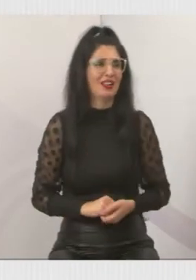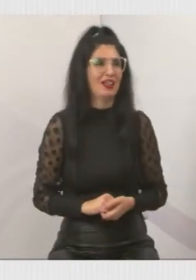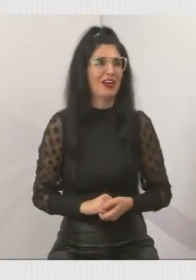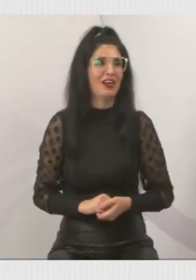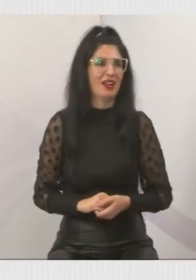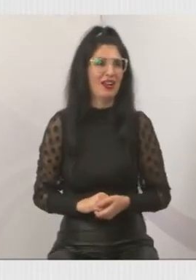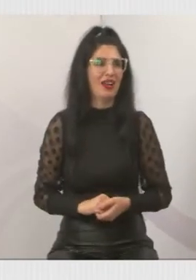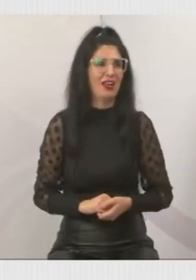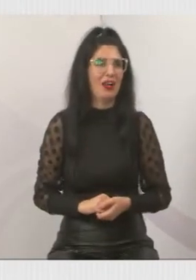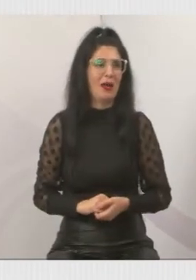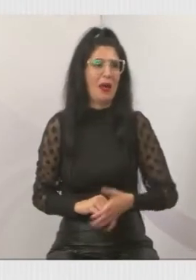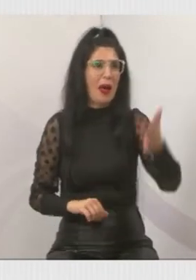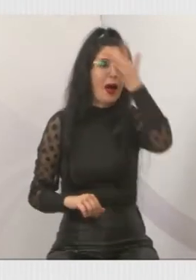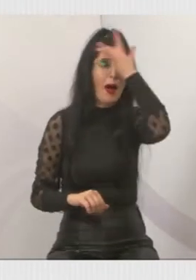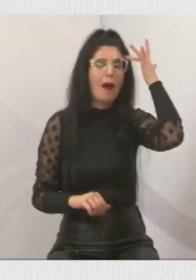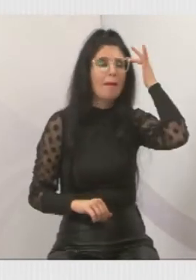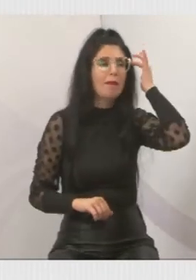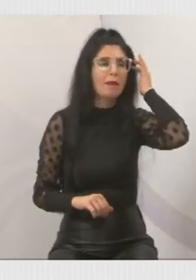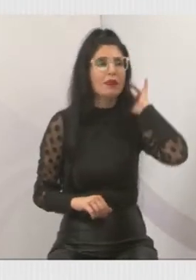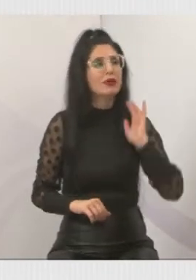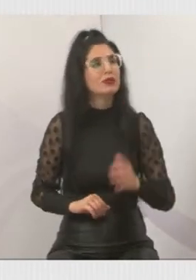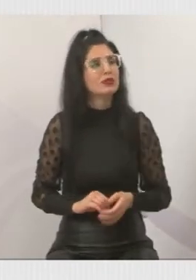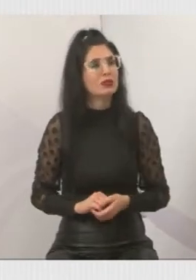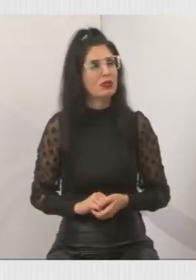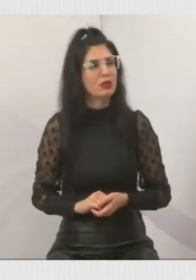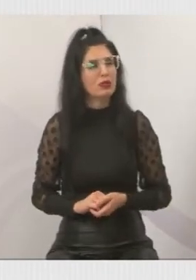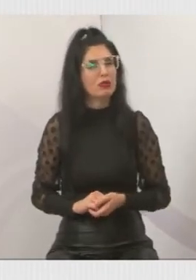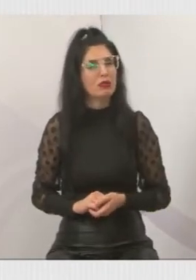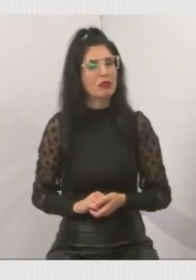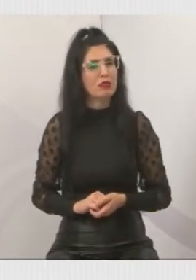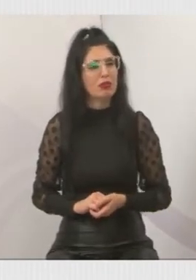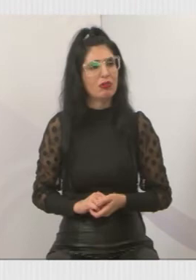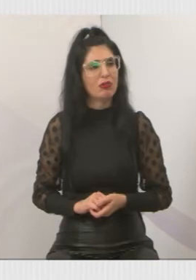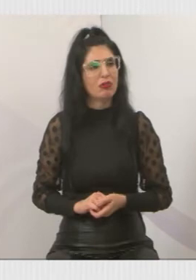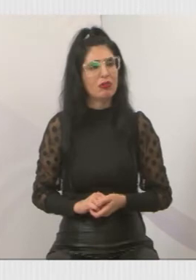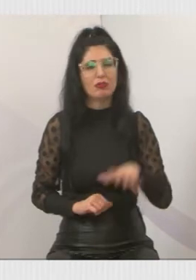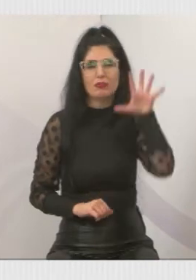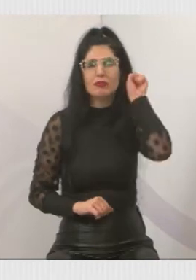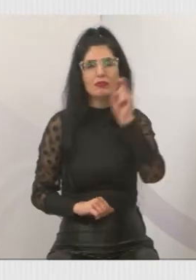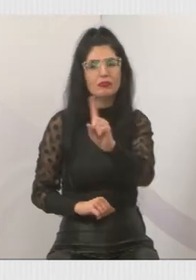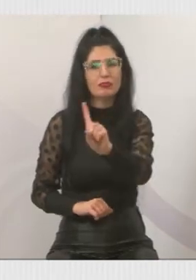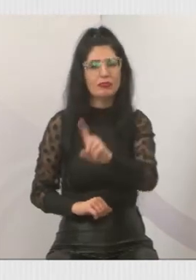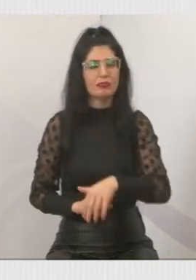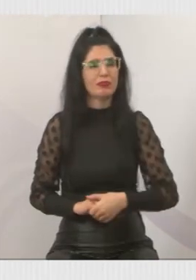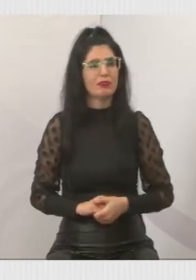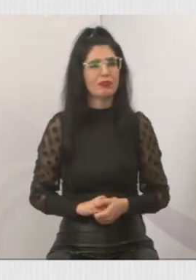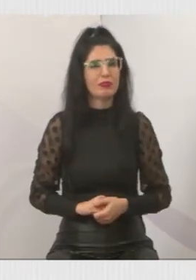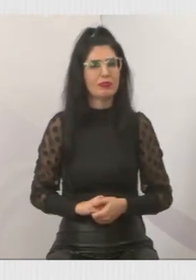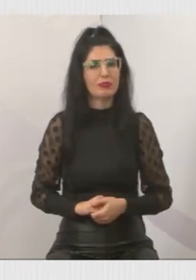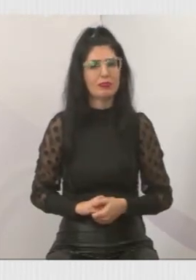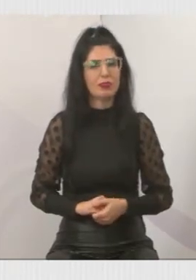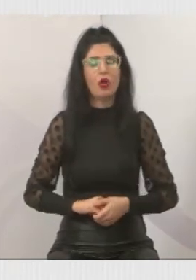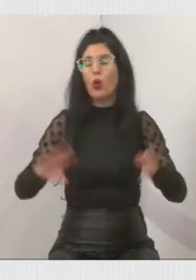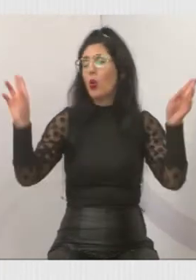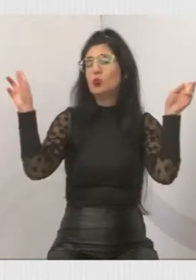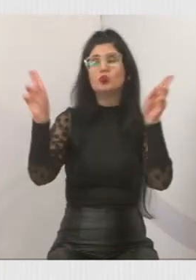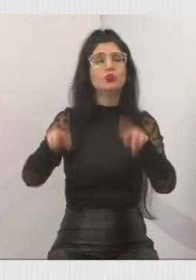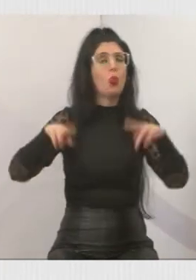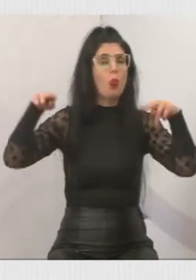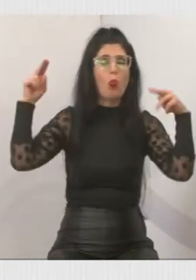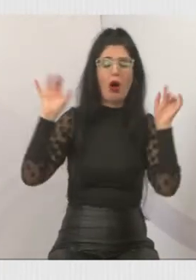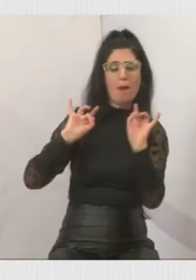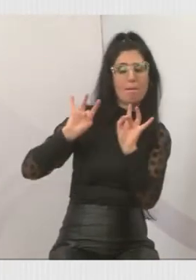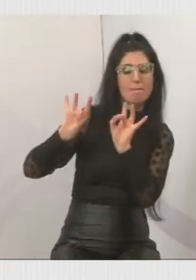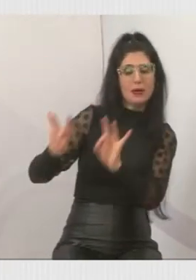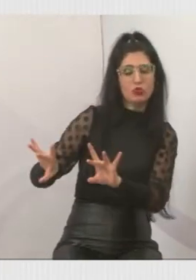As pessoas sentem muito esse amor da família. Então, o que eu quero dizer para vocês é que nunca desista do sonho de vocês, mesmo estando